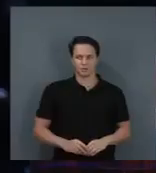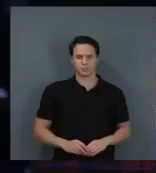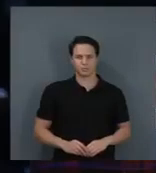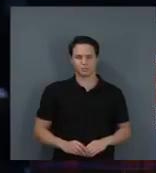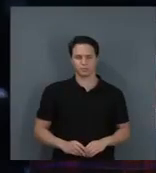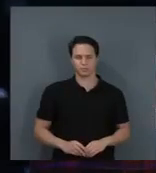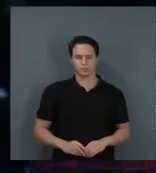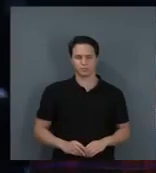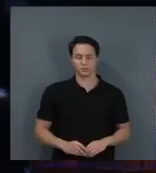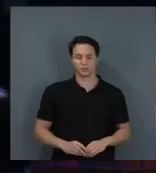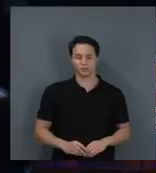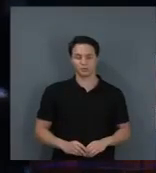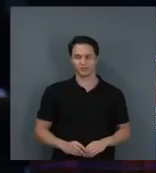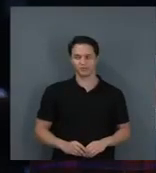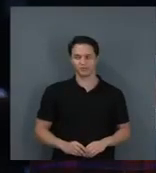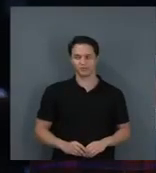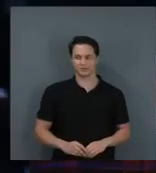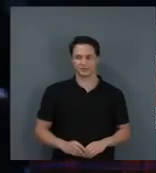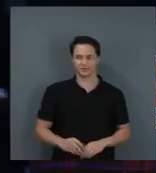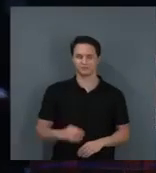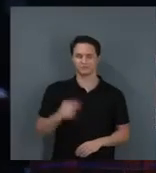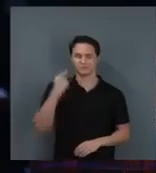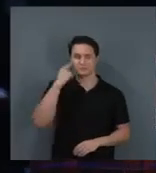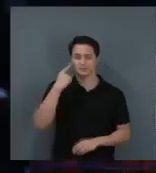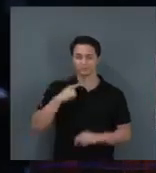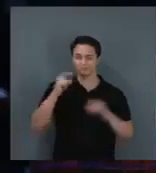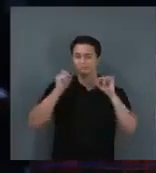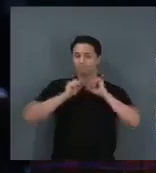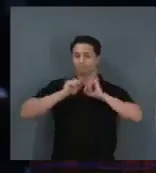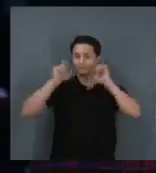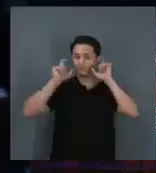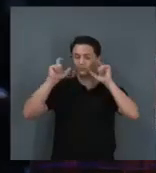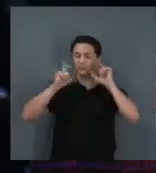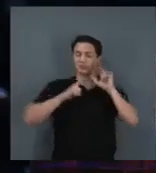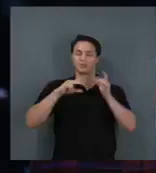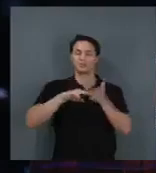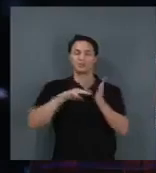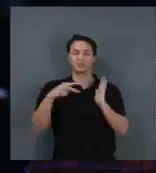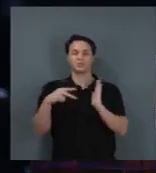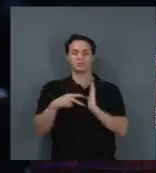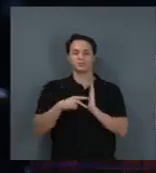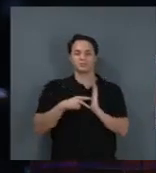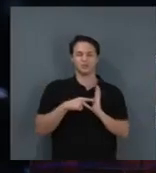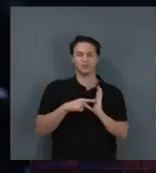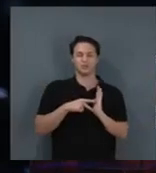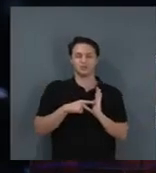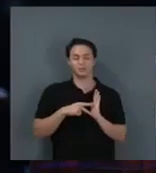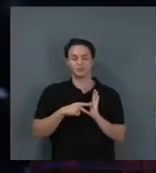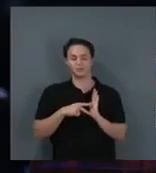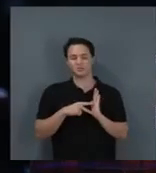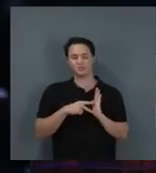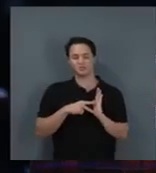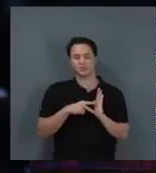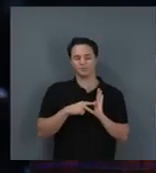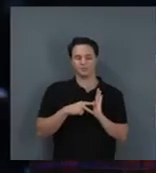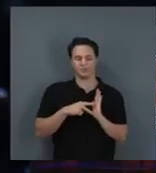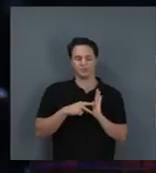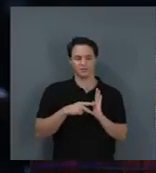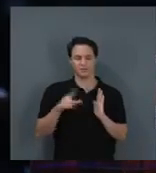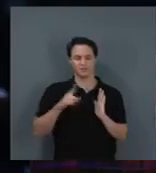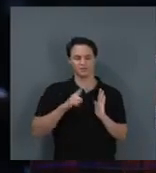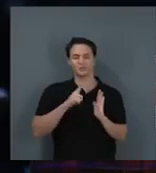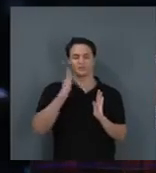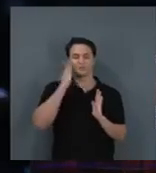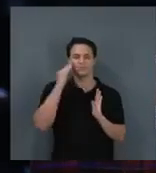é artesanal. Ou seja, demanda empenho, paciência